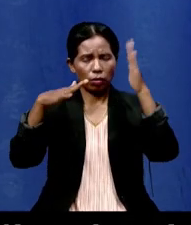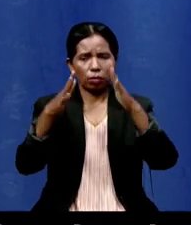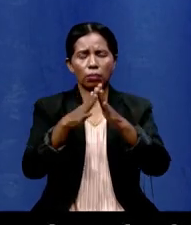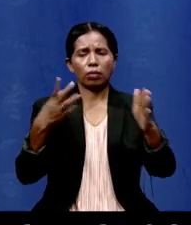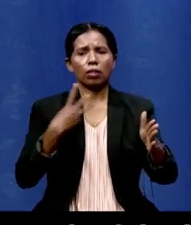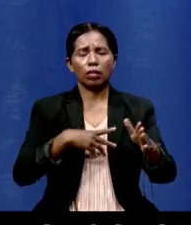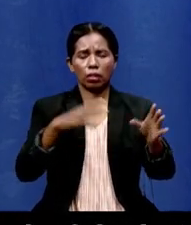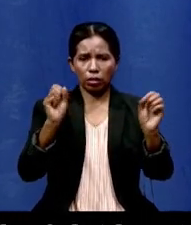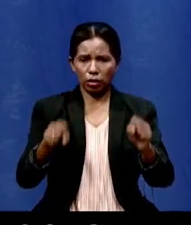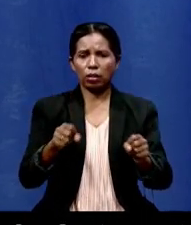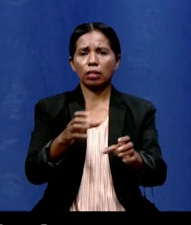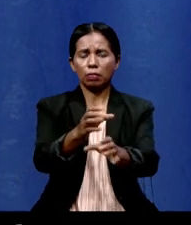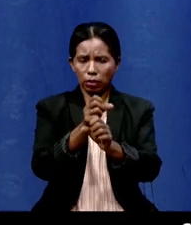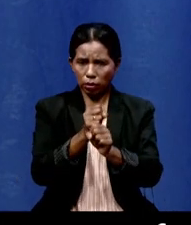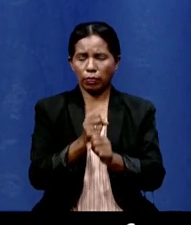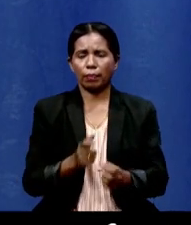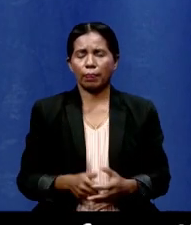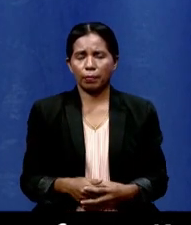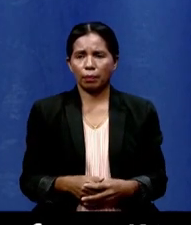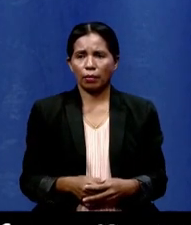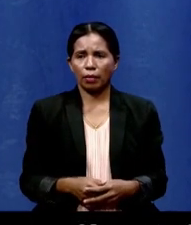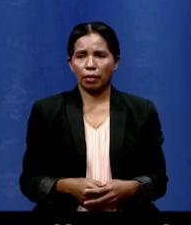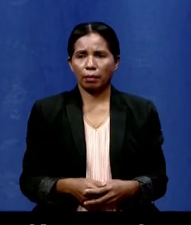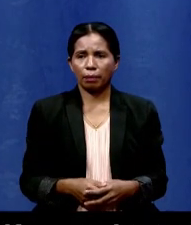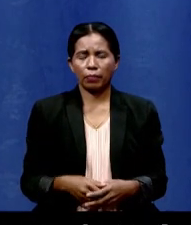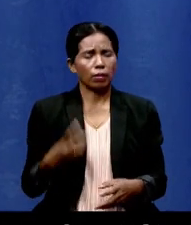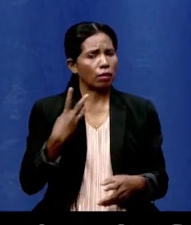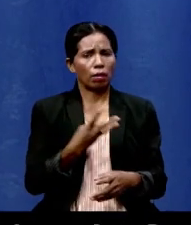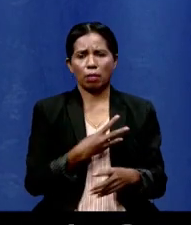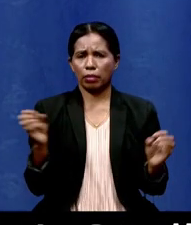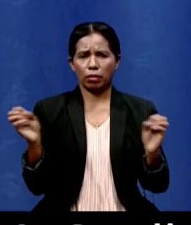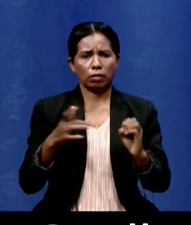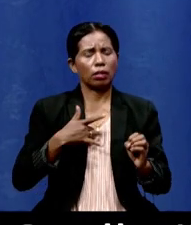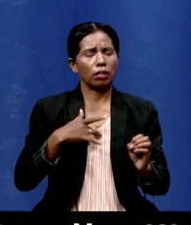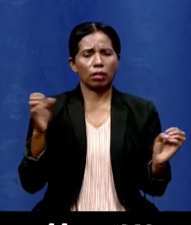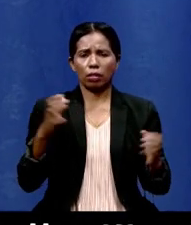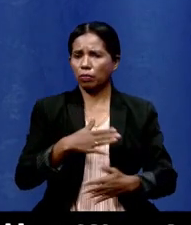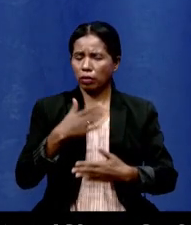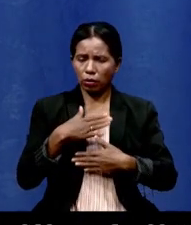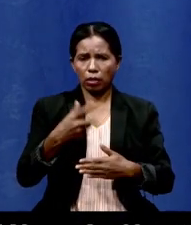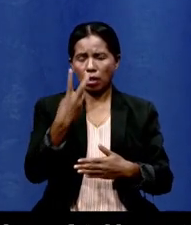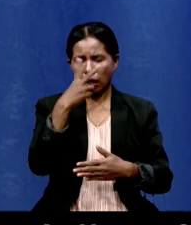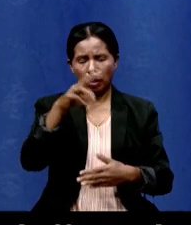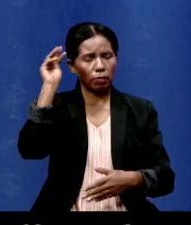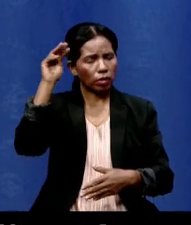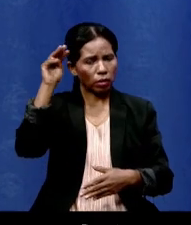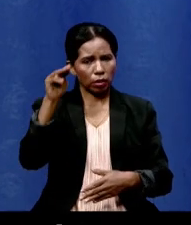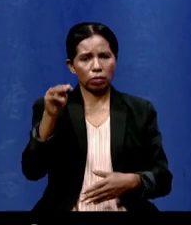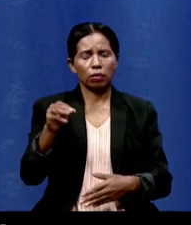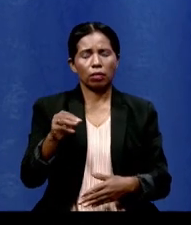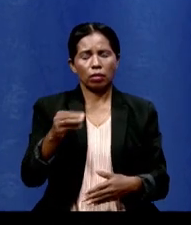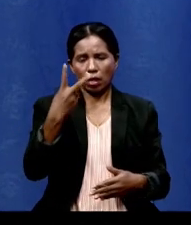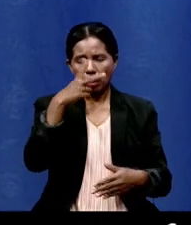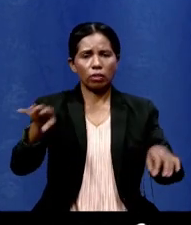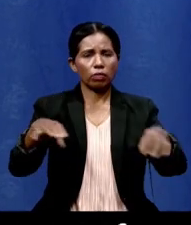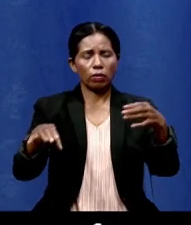simo serio ne ne ve ami la lamenta te ves kon be ministeru saudi haristo saudi ne sa bai bai ne ne ami